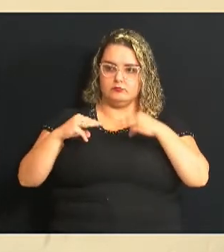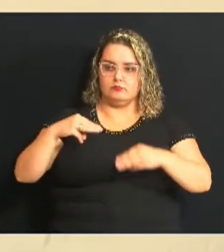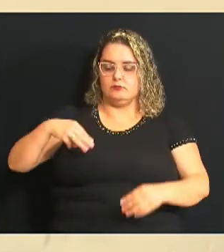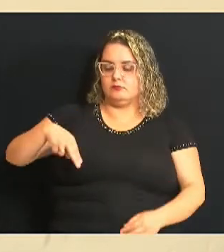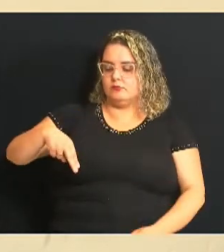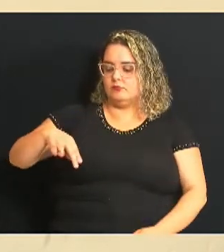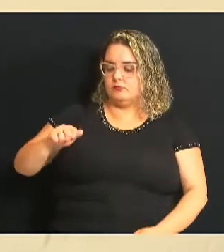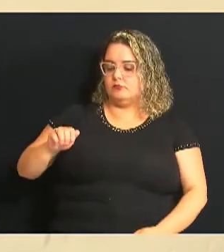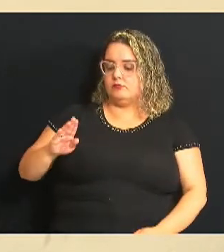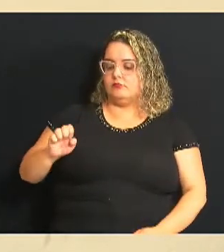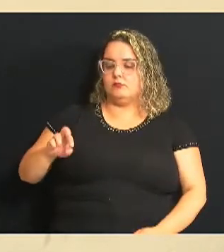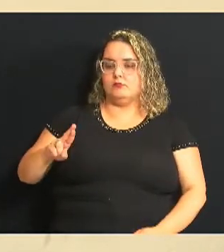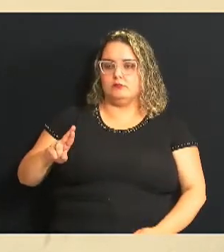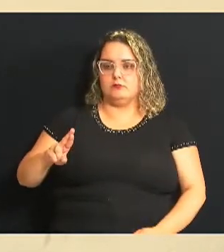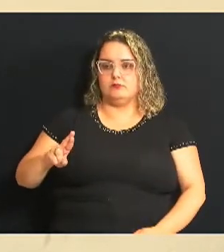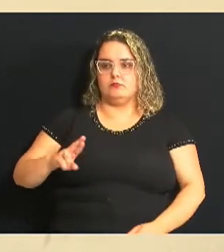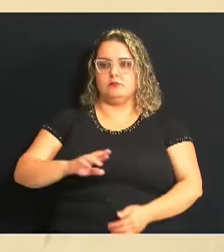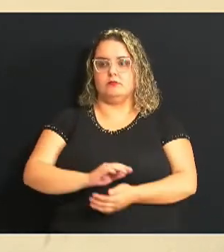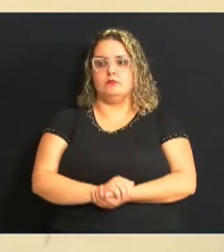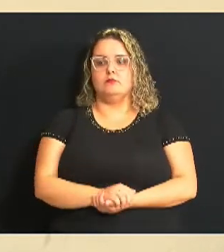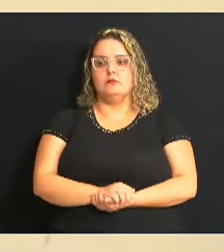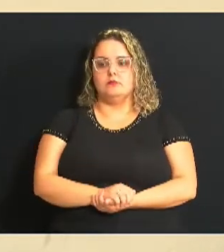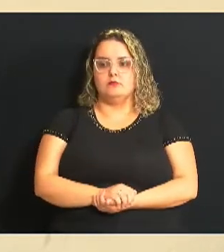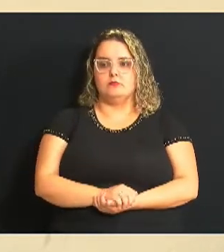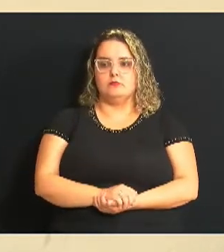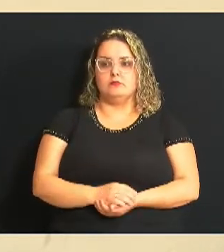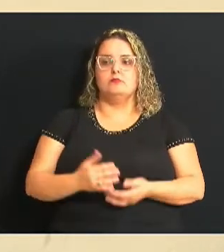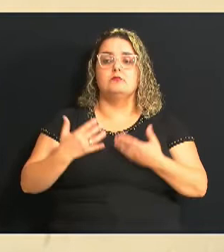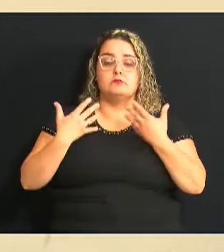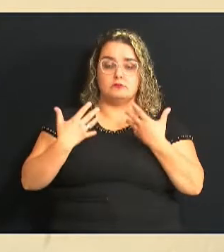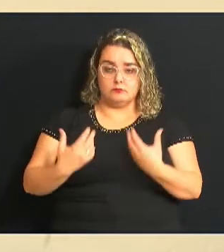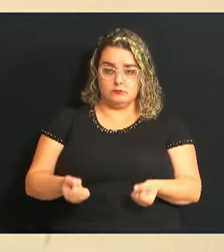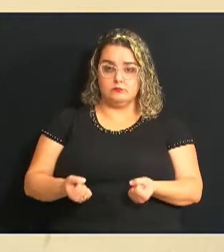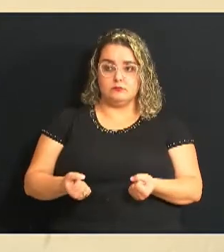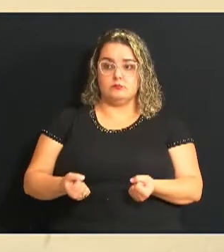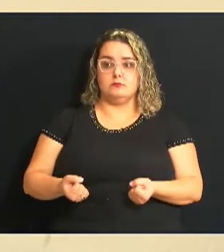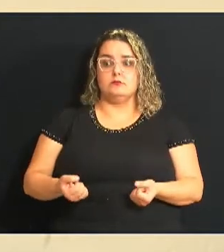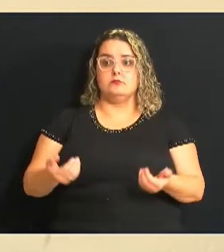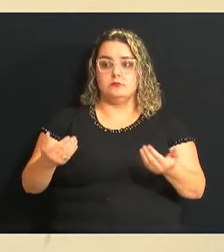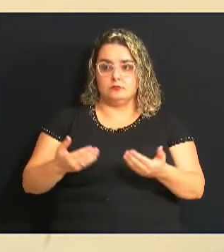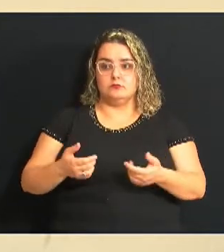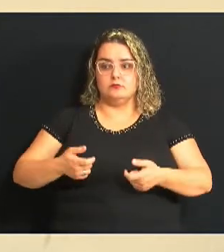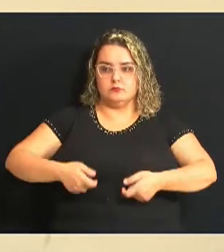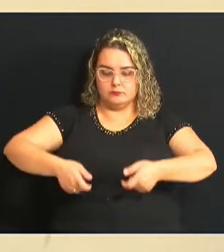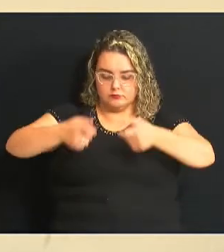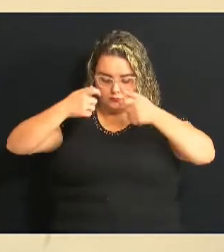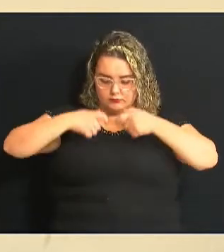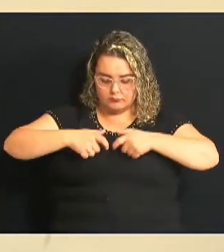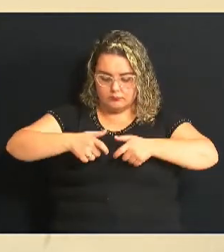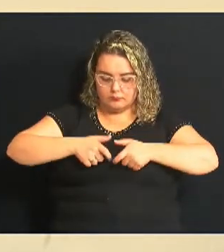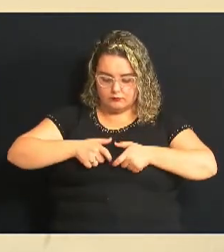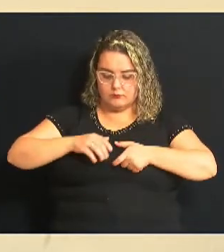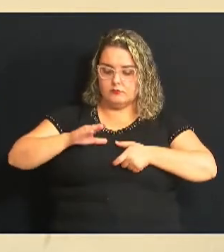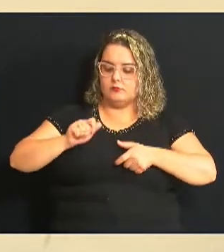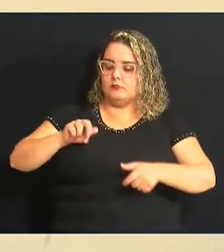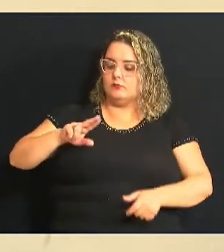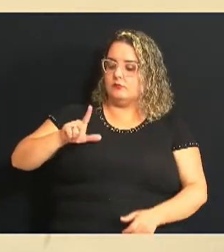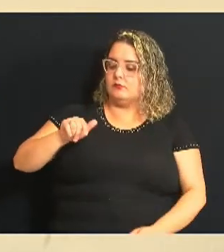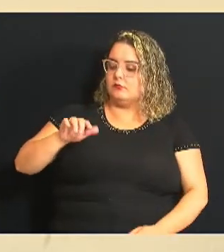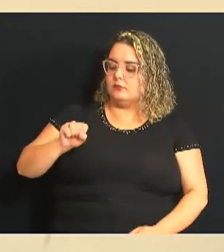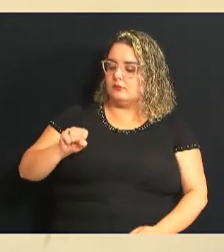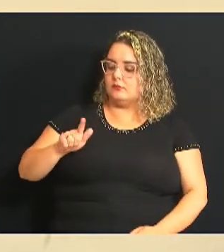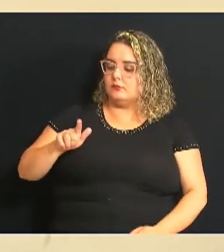de Mesquita, que recebe nessa data a medalha Carlos Gomes, que é a medalha